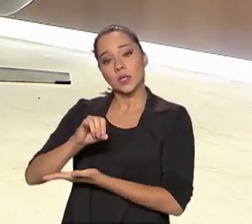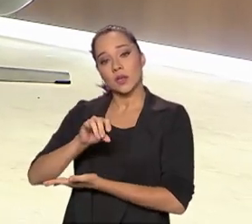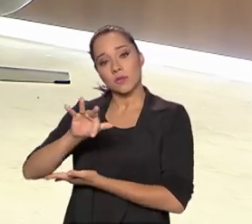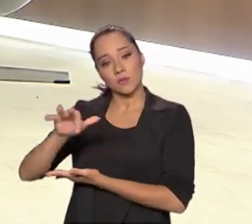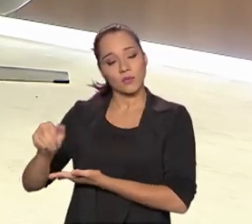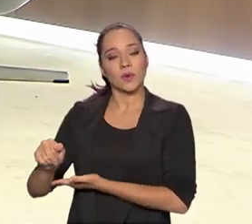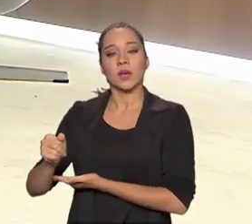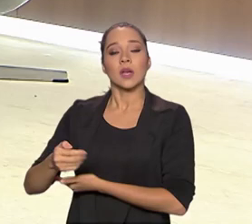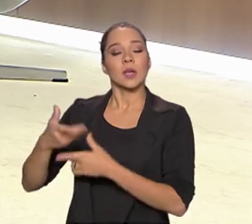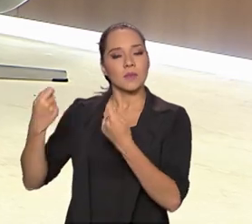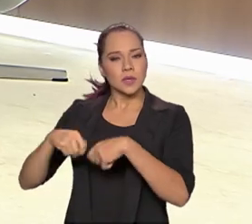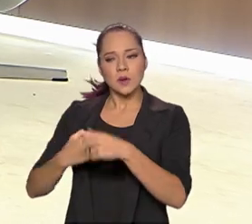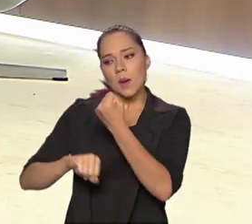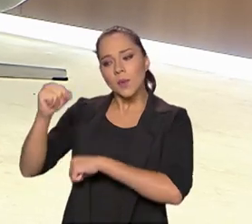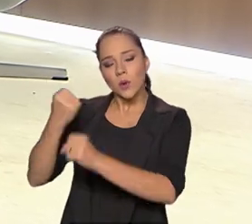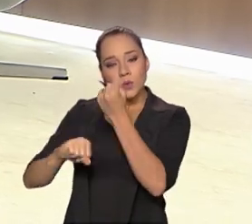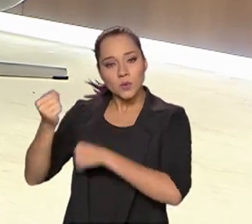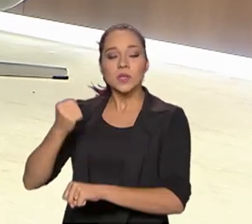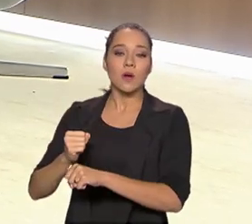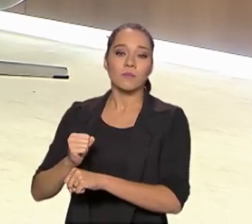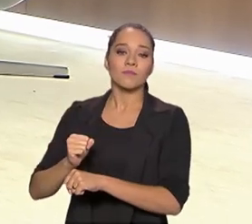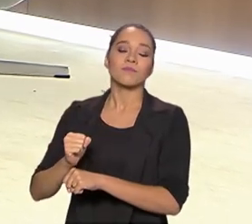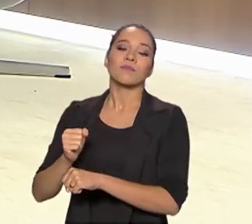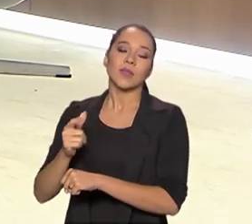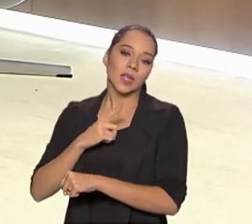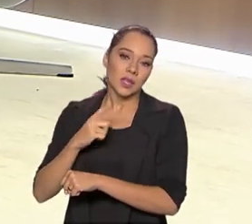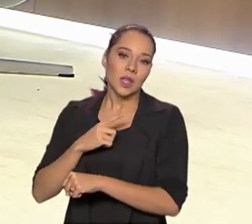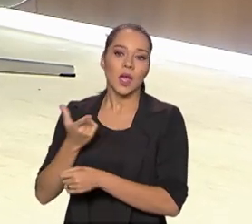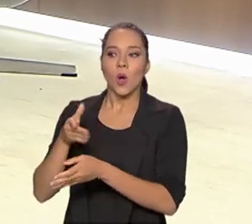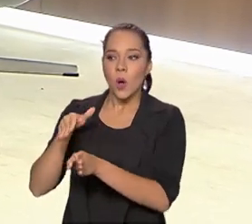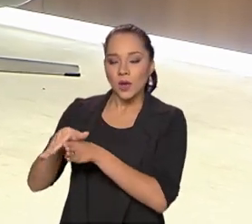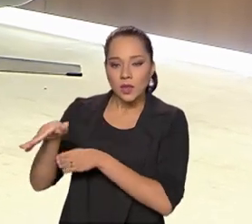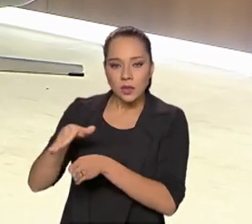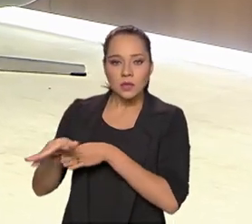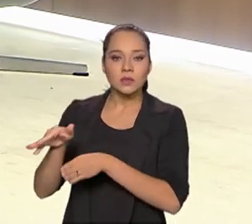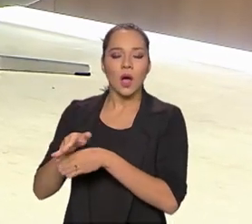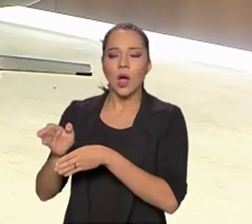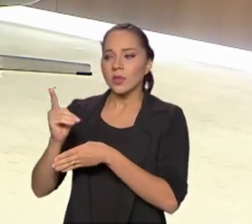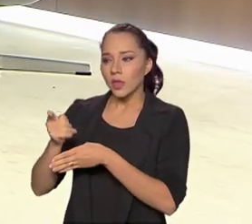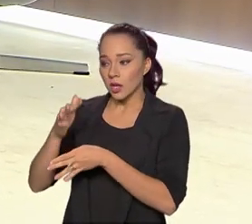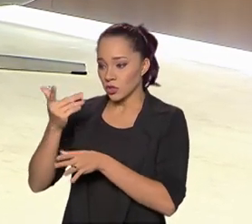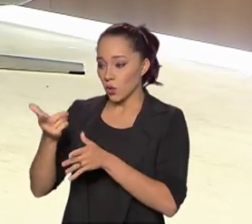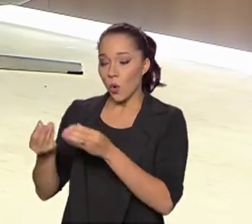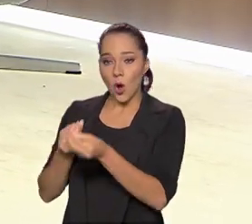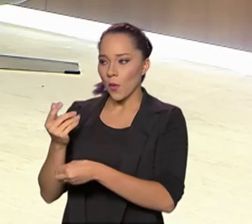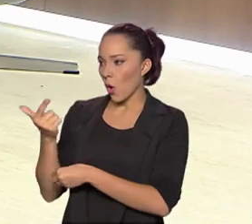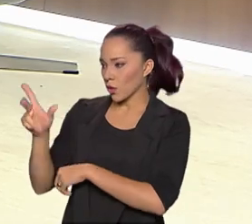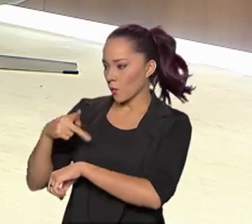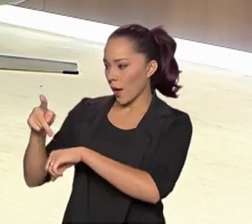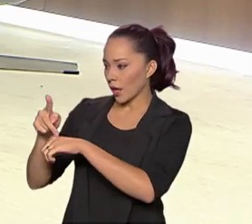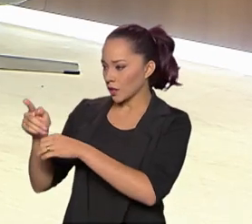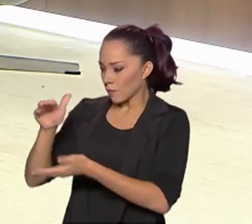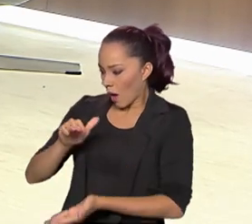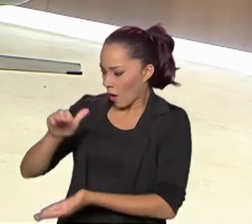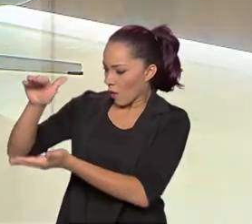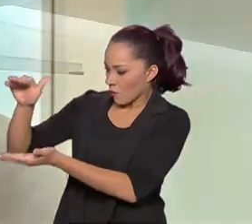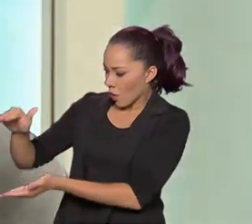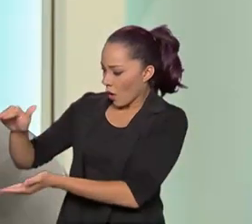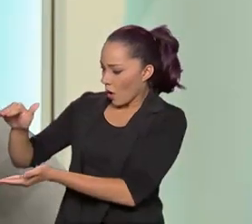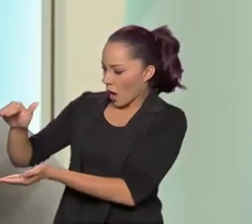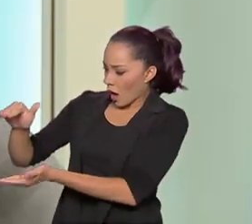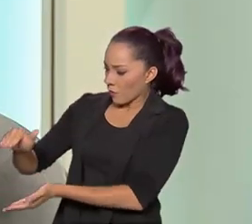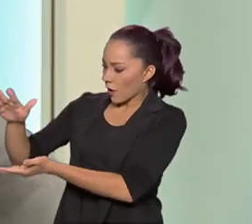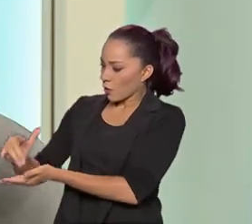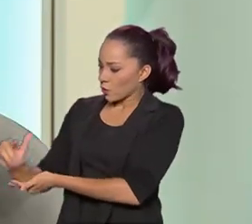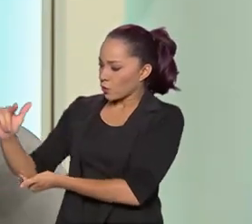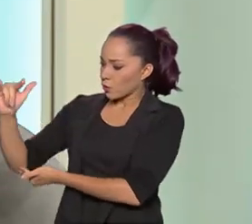necessários à sua produção, que contemplam orientações desde o embarque no exterior até o voo e